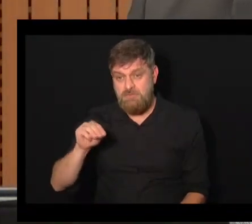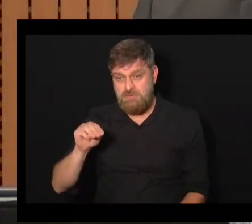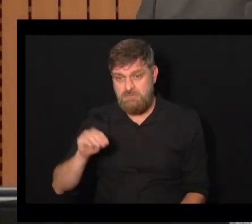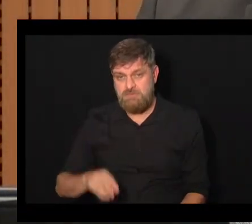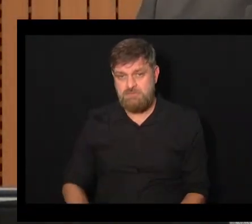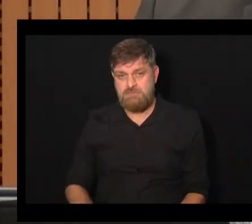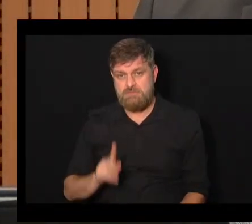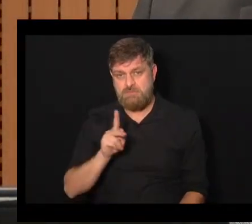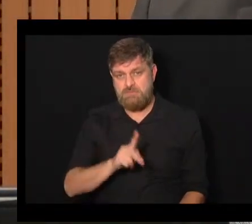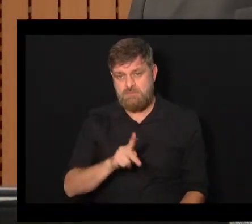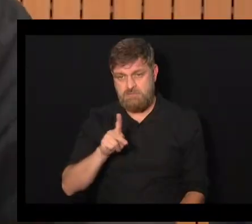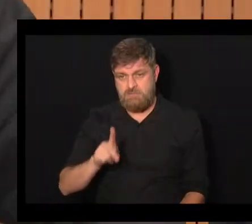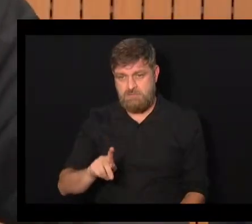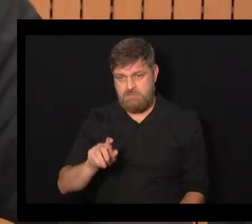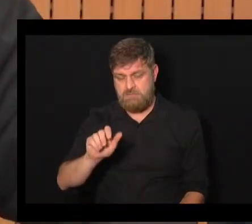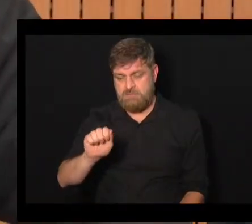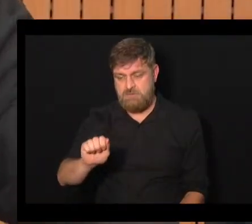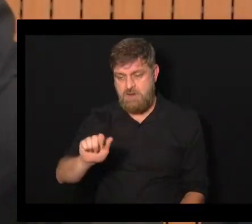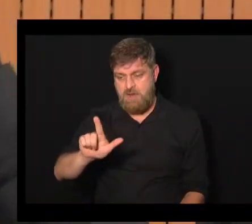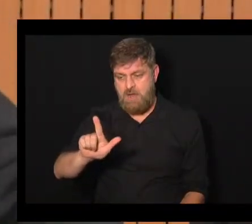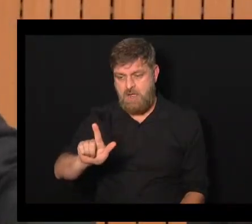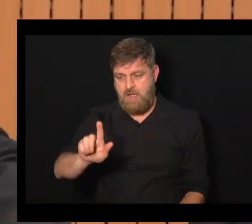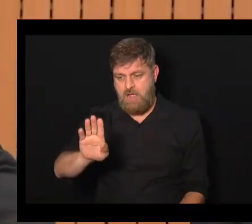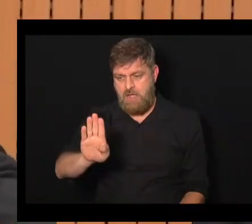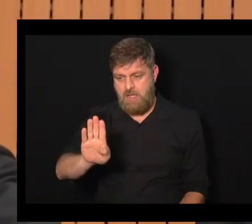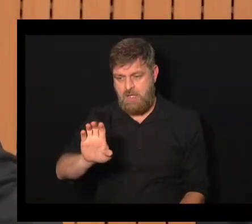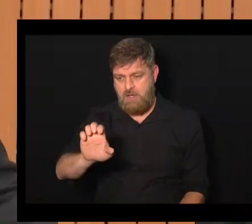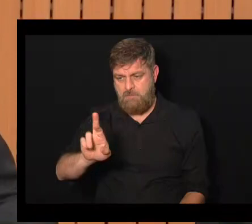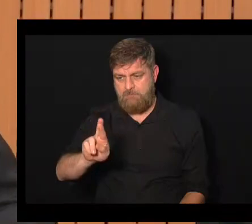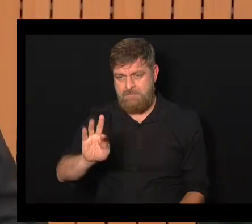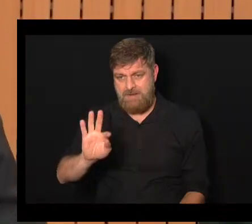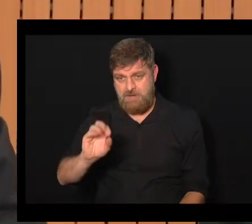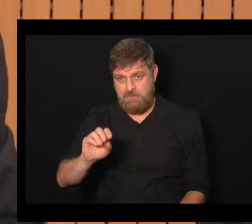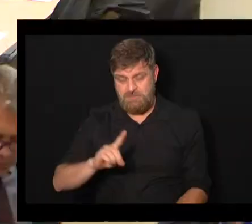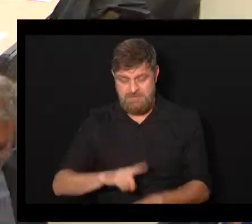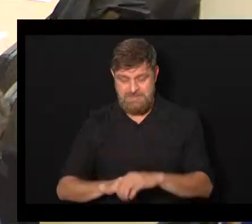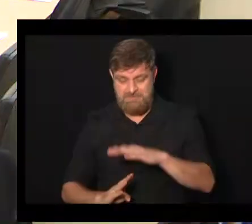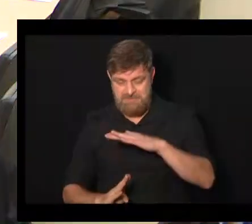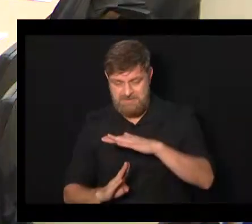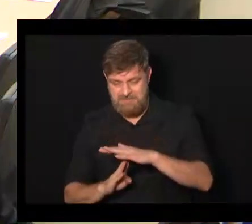professor Alberto. O vereador professor Alberto, Vossa Excelência tem a tribuna por até 5 minutos.